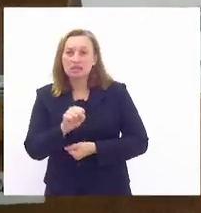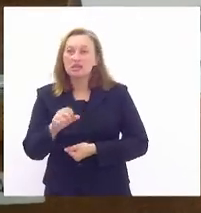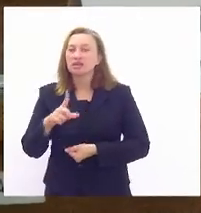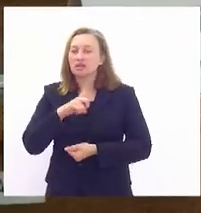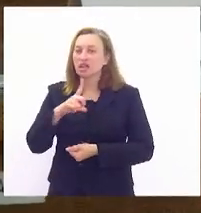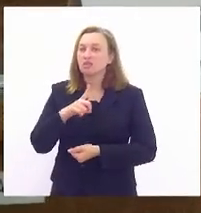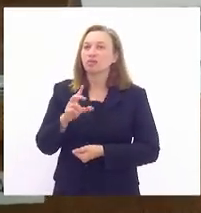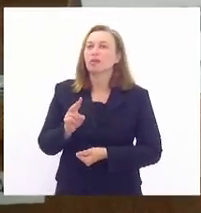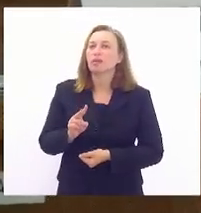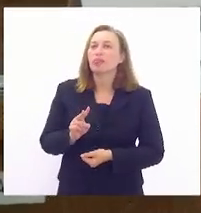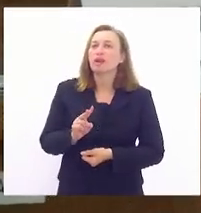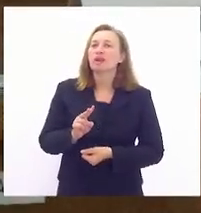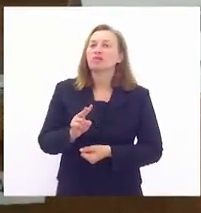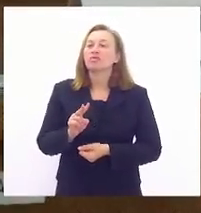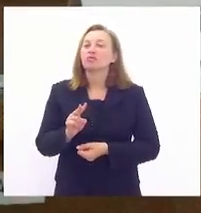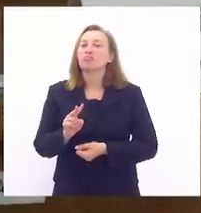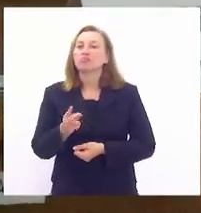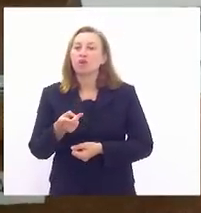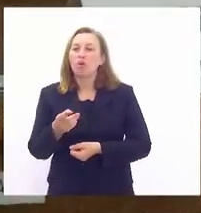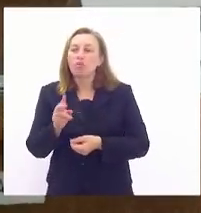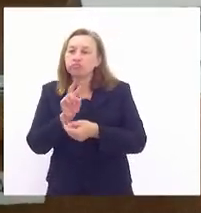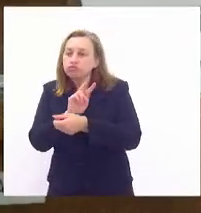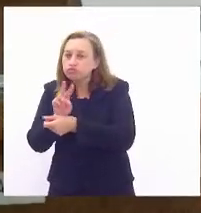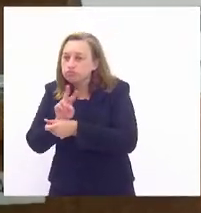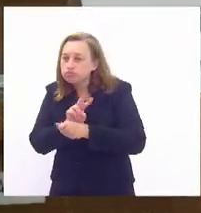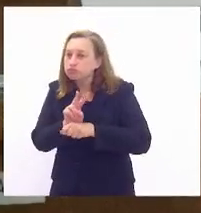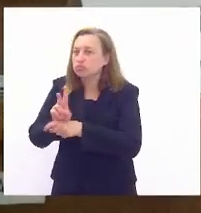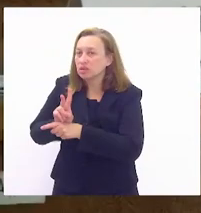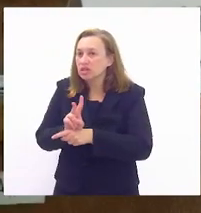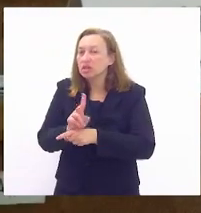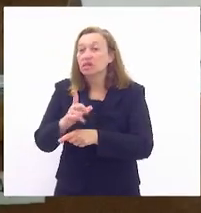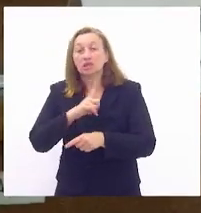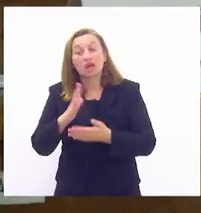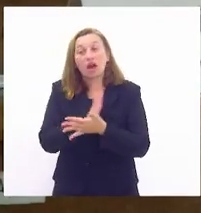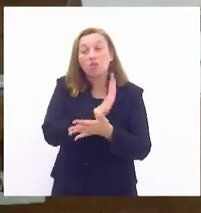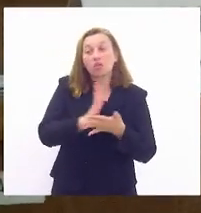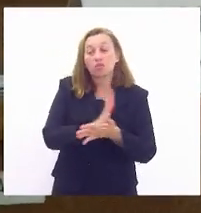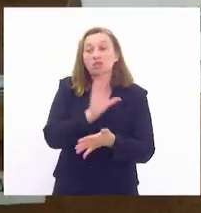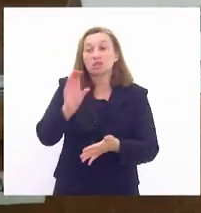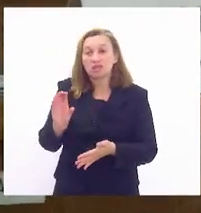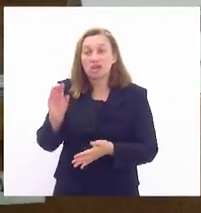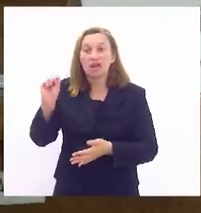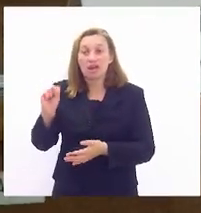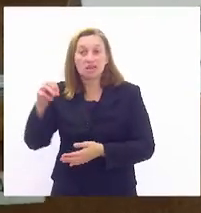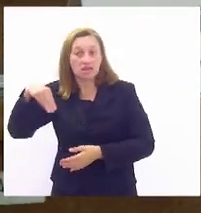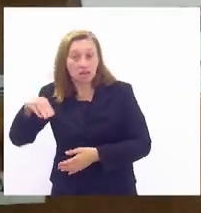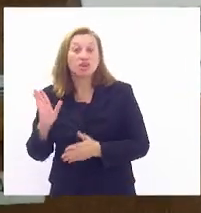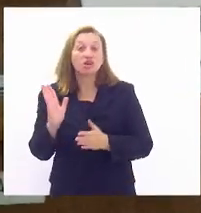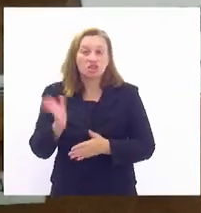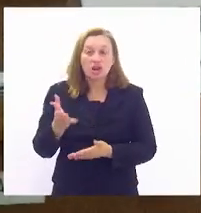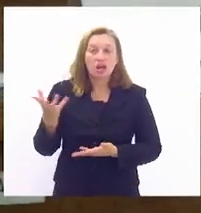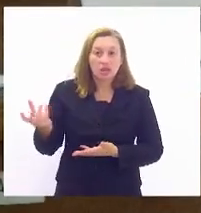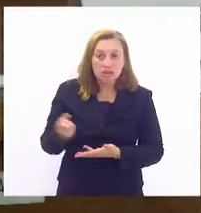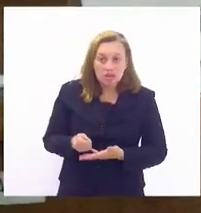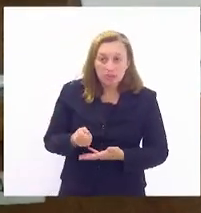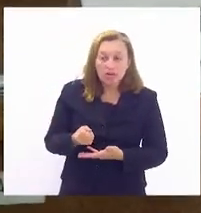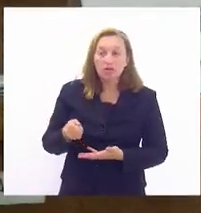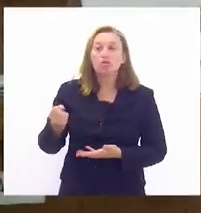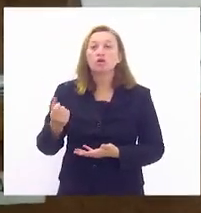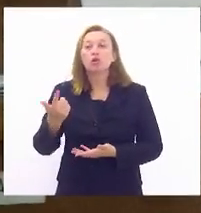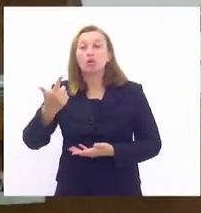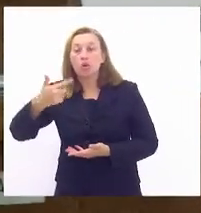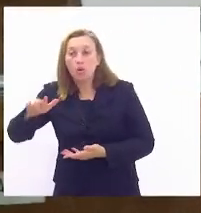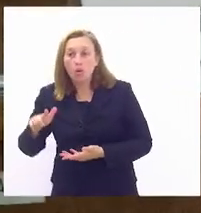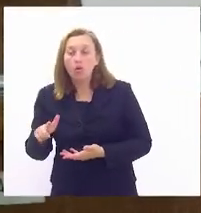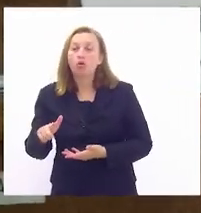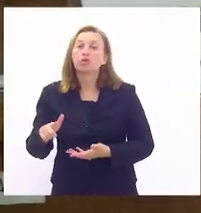feito autos de constatação, tem alguns, né, que a CSN já recebeu, alguns que ela vai receber novamente, os autos